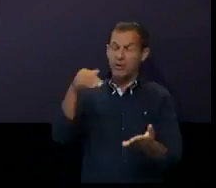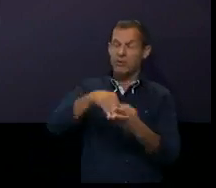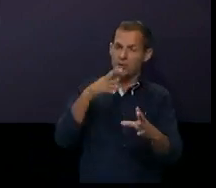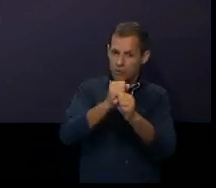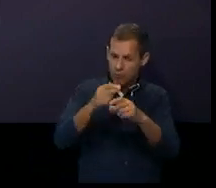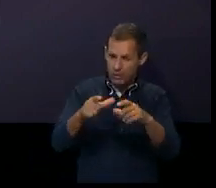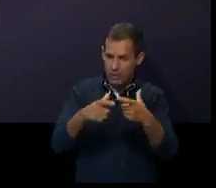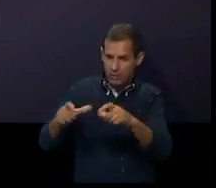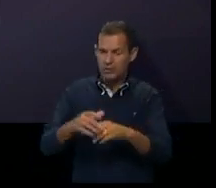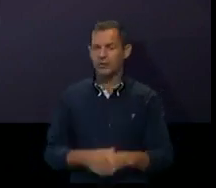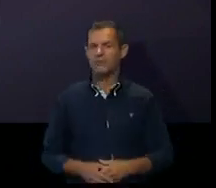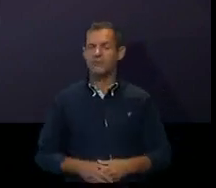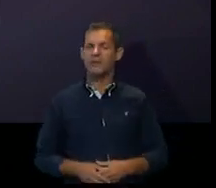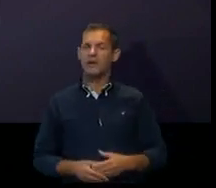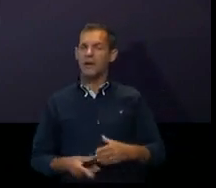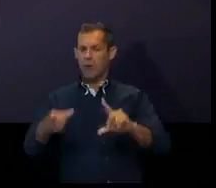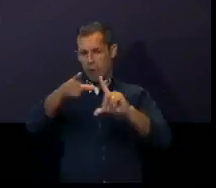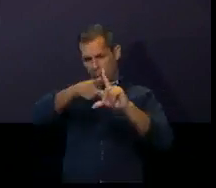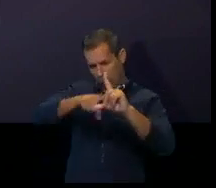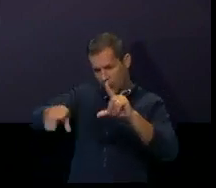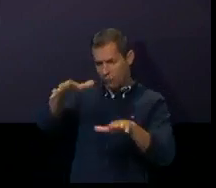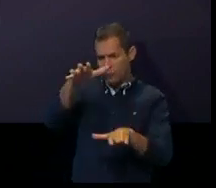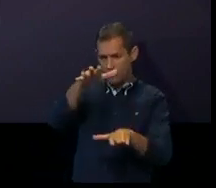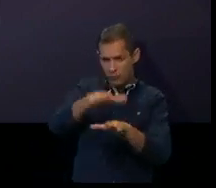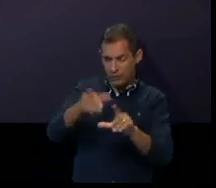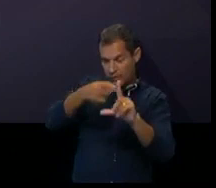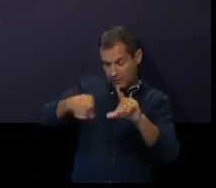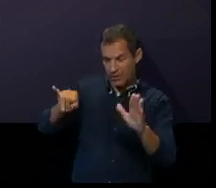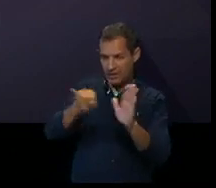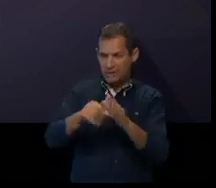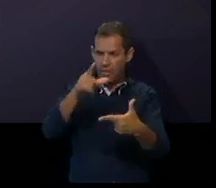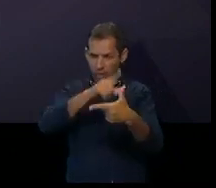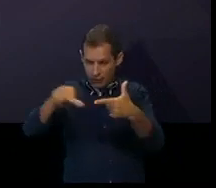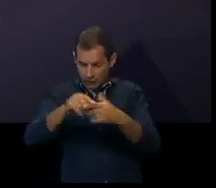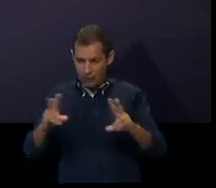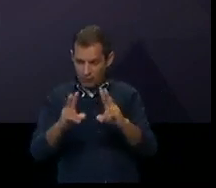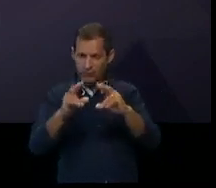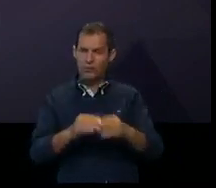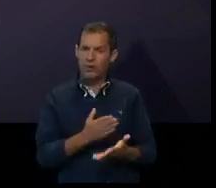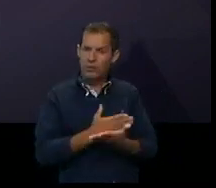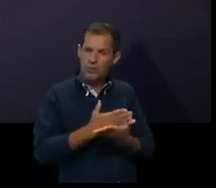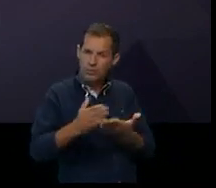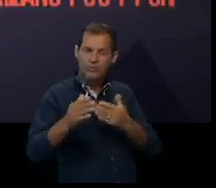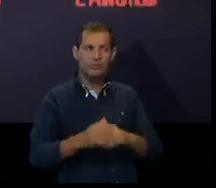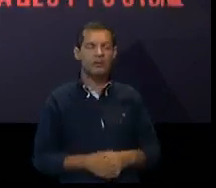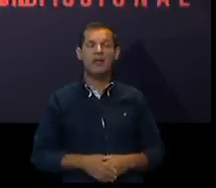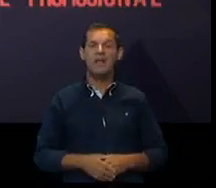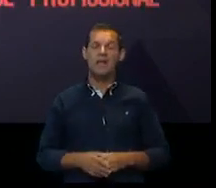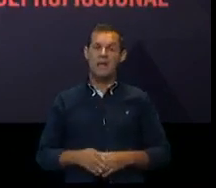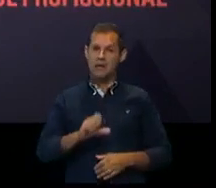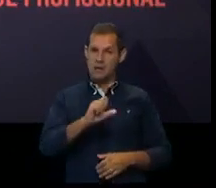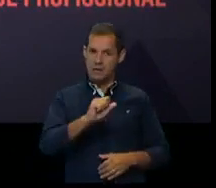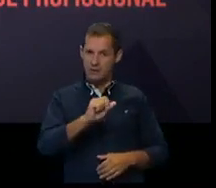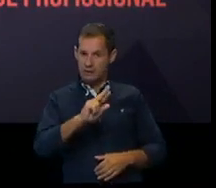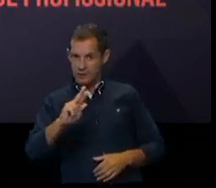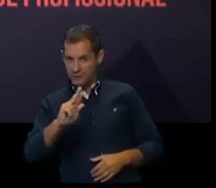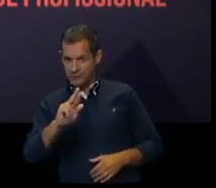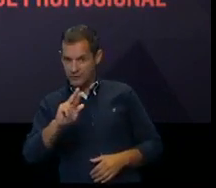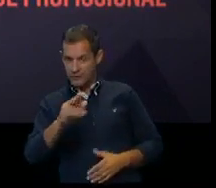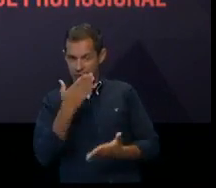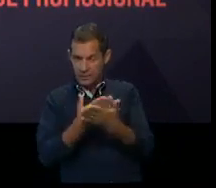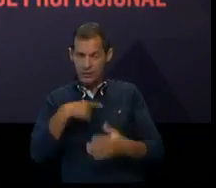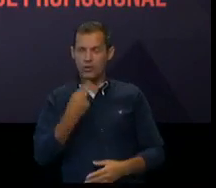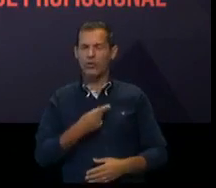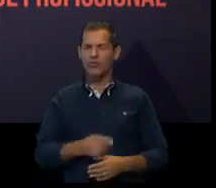de áreas sobre e entre curvas e a identificação de problemas de valores iniciais. Na SR desta unidade,